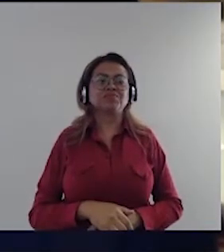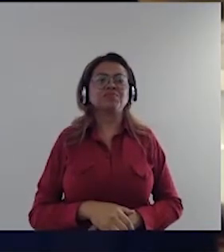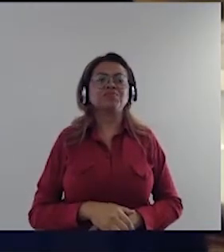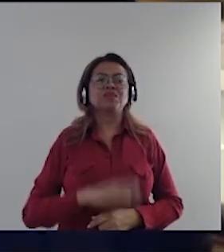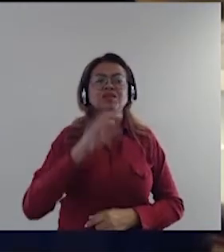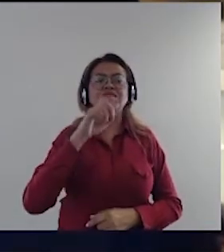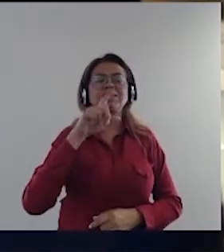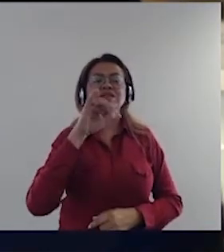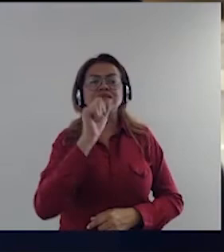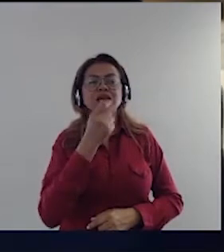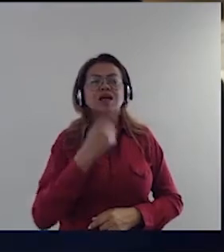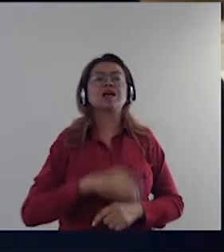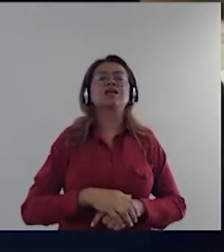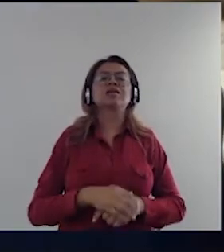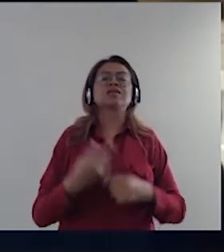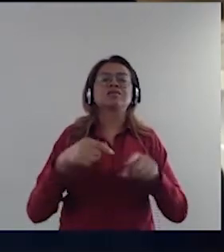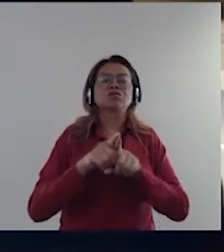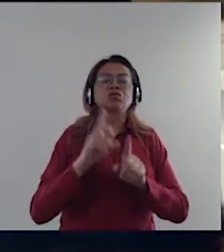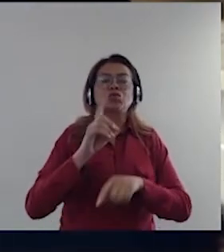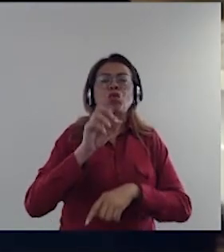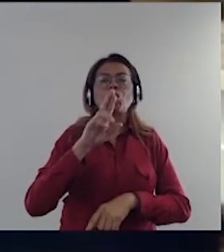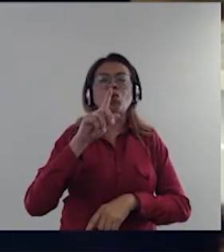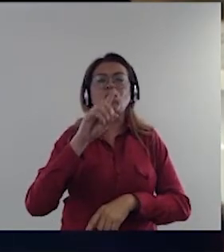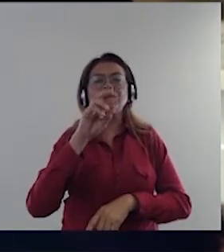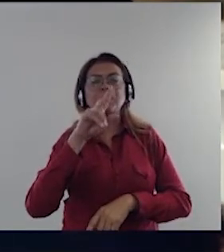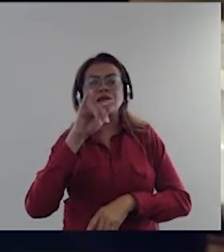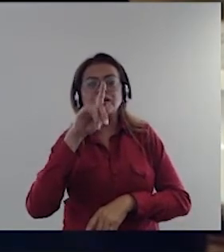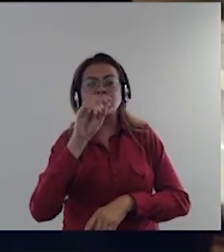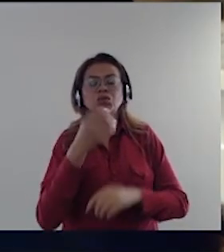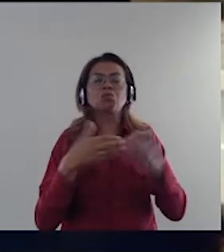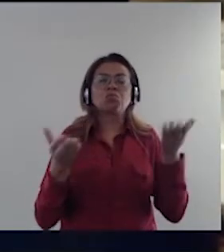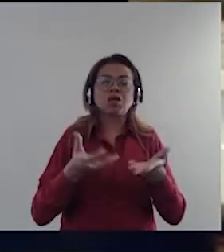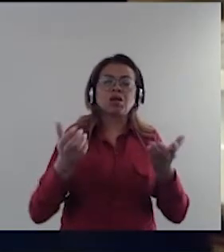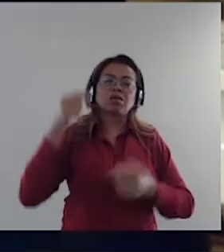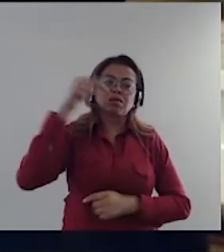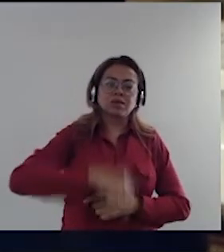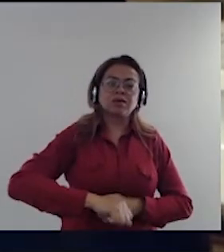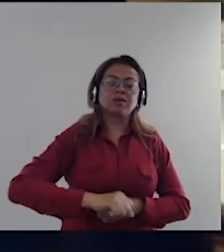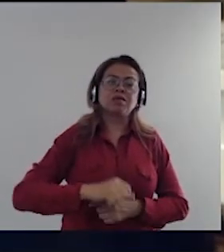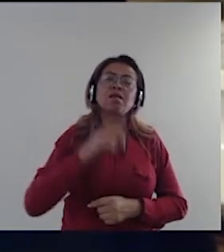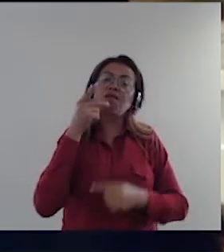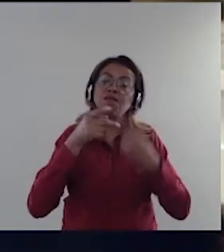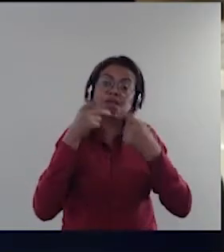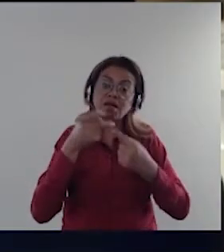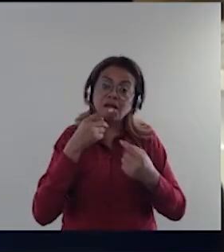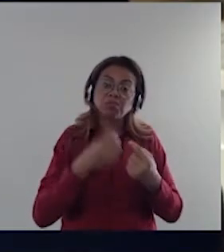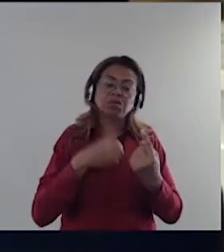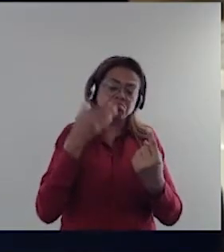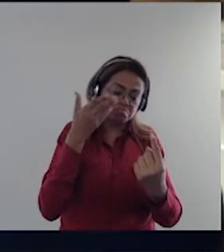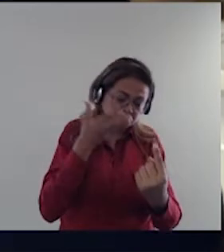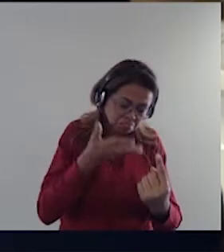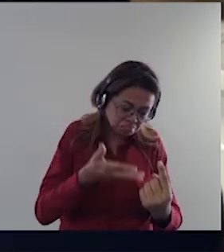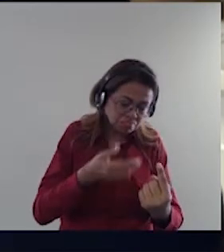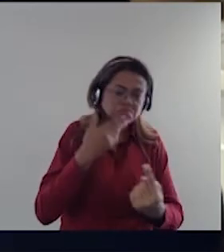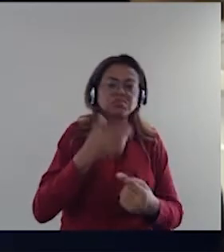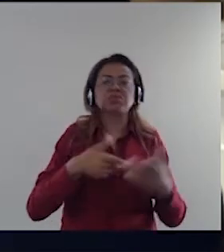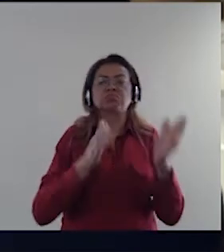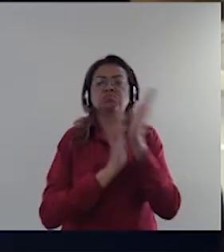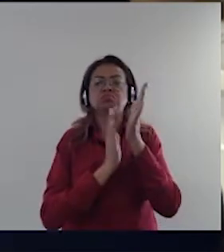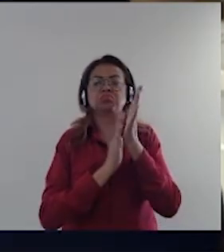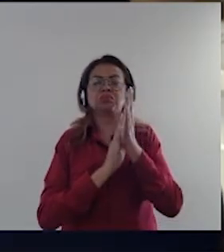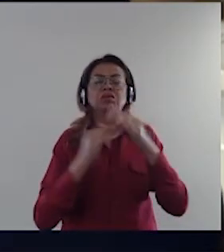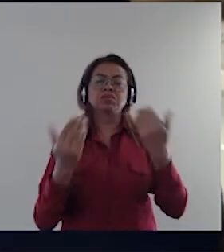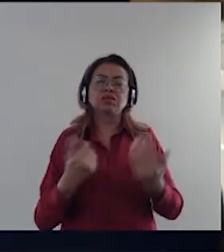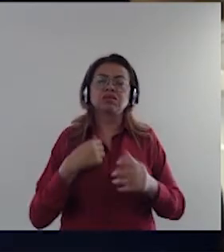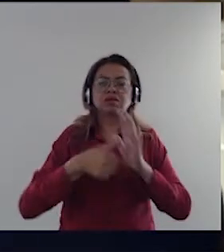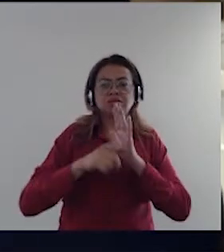Célia Rura, o doutor Rodrigo Toscano. Eu quero aqui externar minha admiração aos